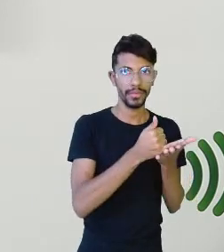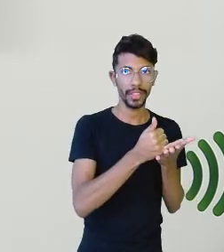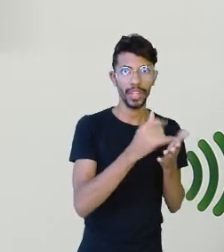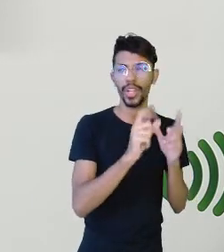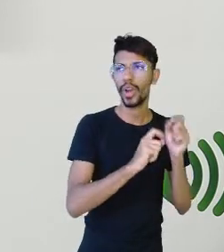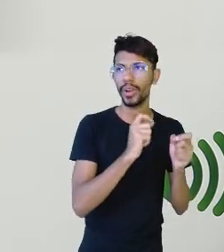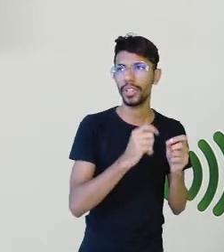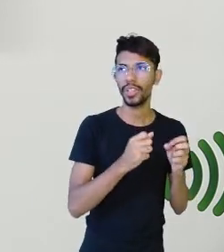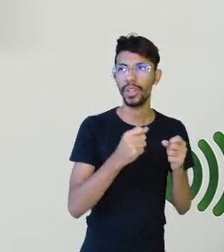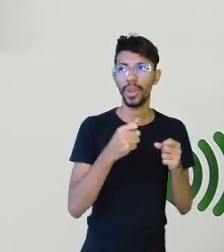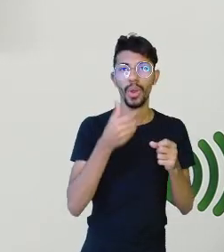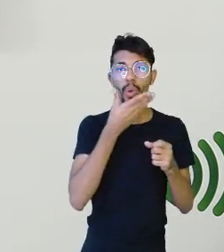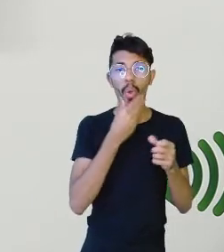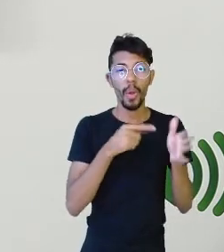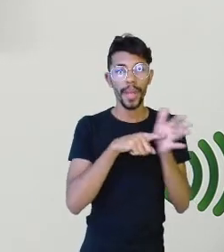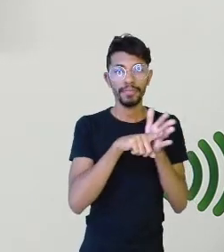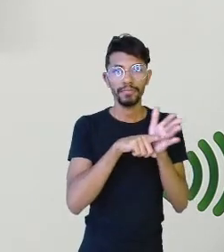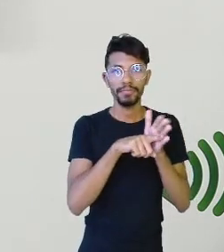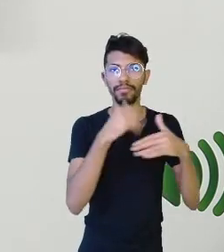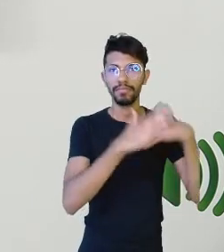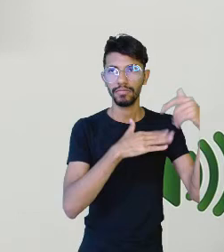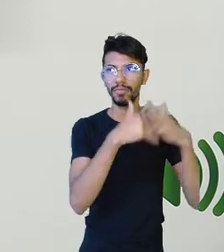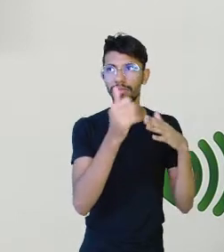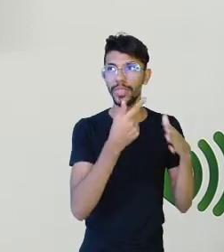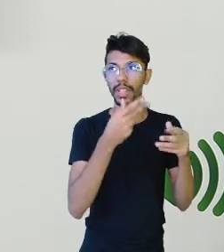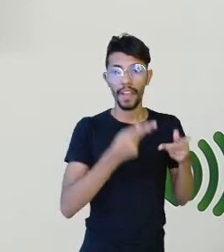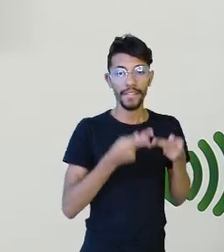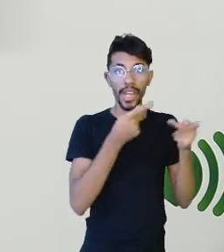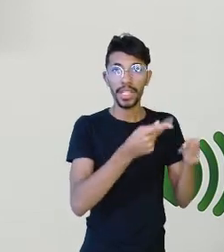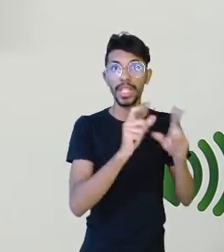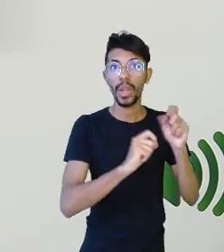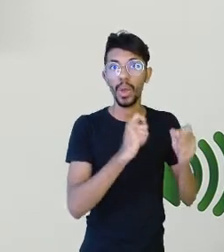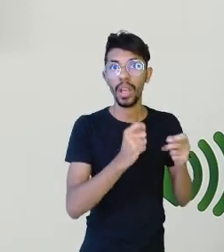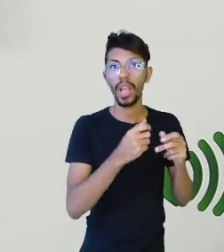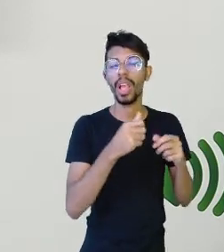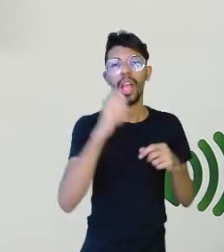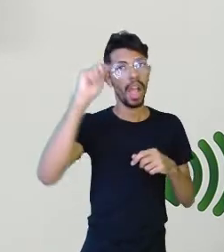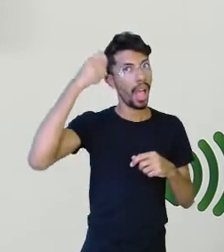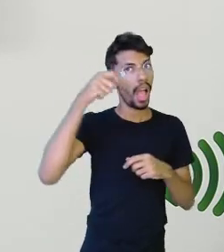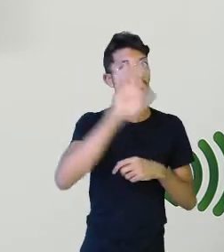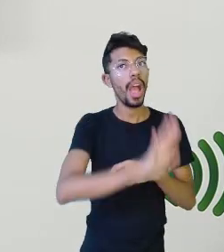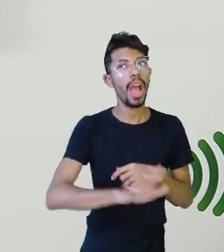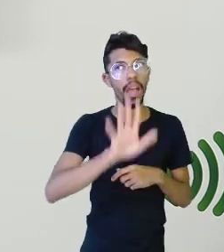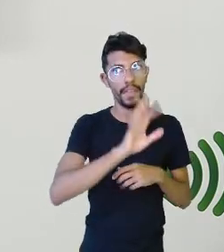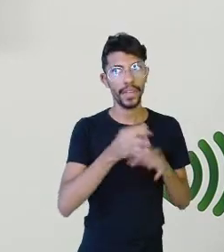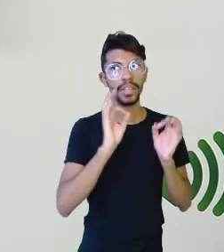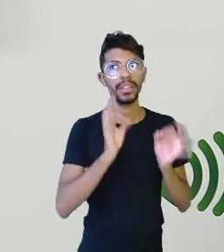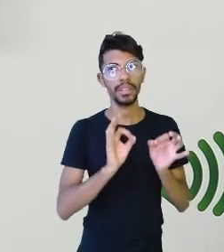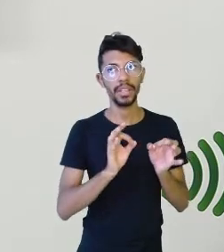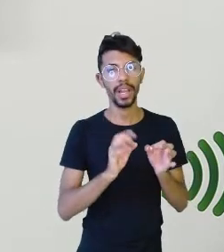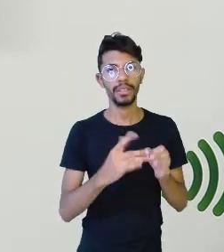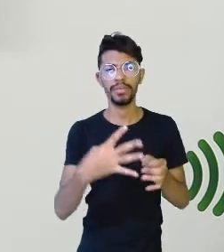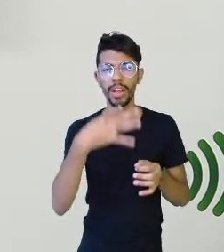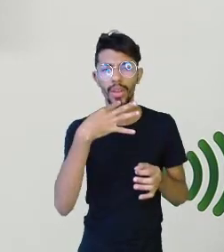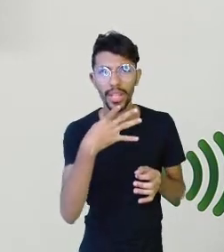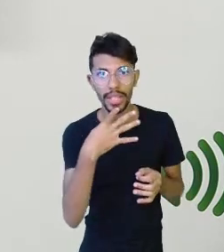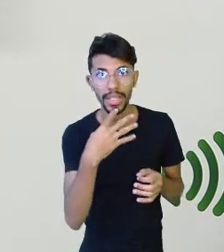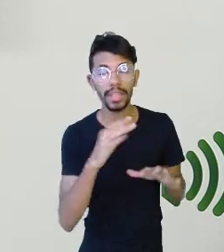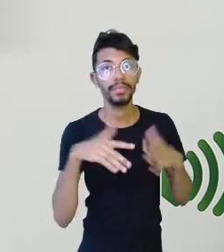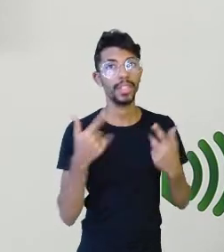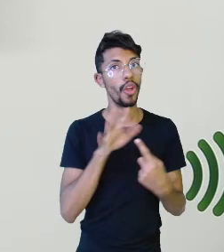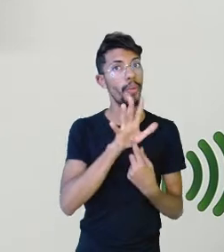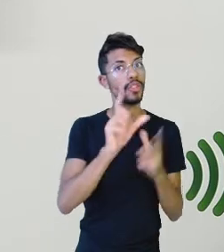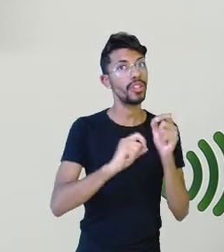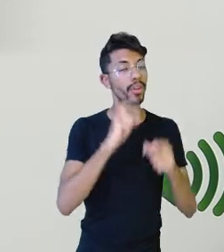eu comecei a contar para vocês, eu disse um certo explorador foi à África e para conhecer, então eu dei o ambiente, eu